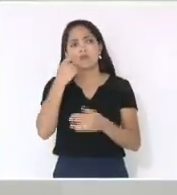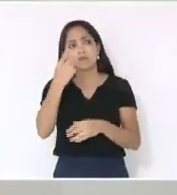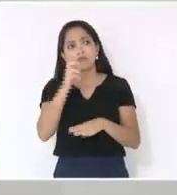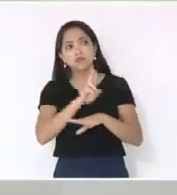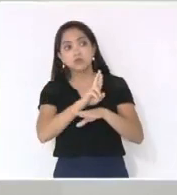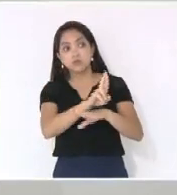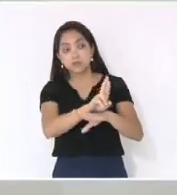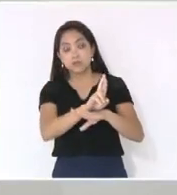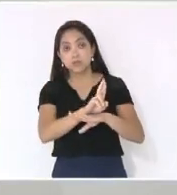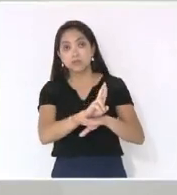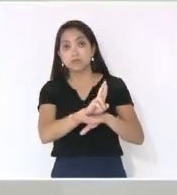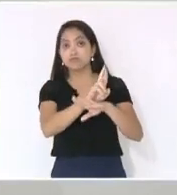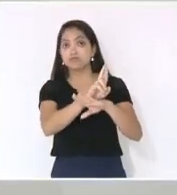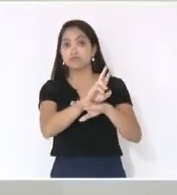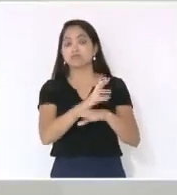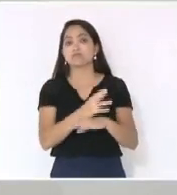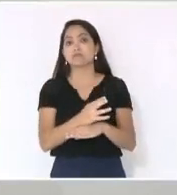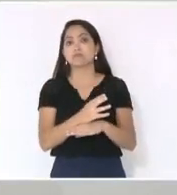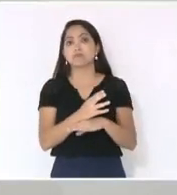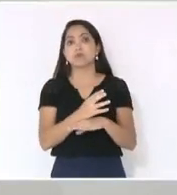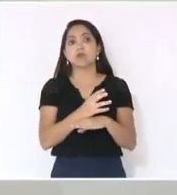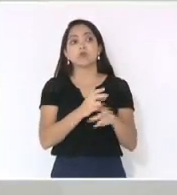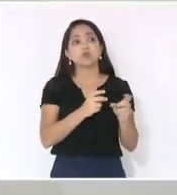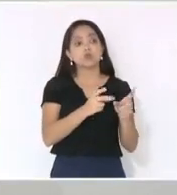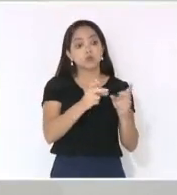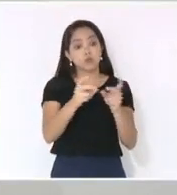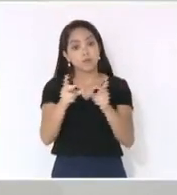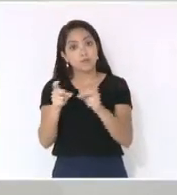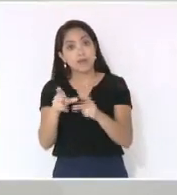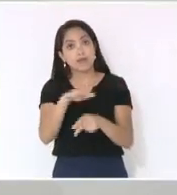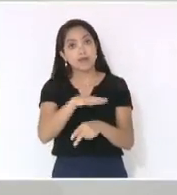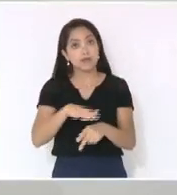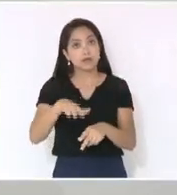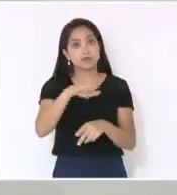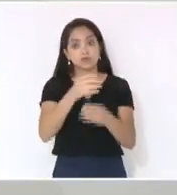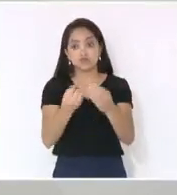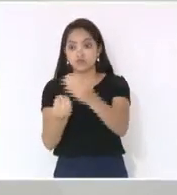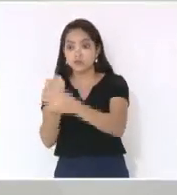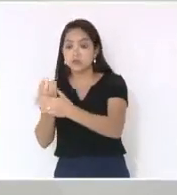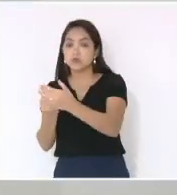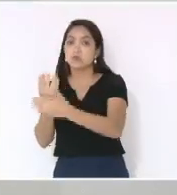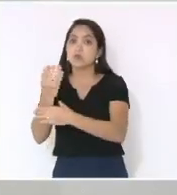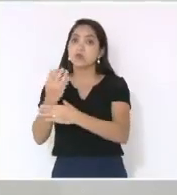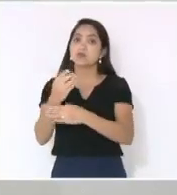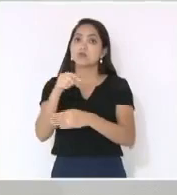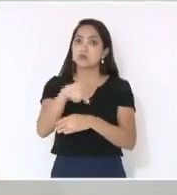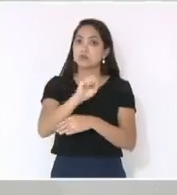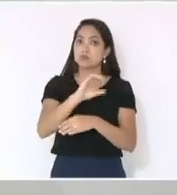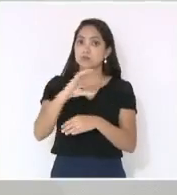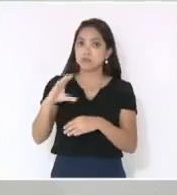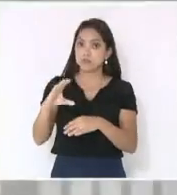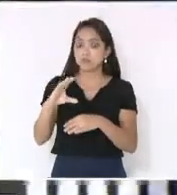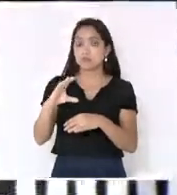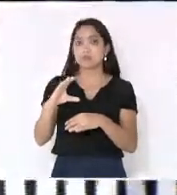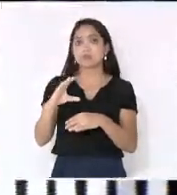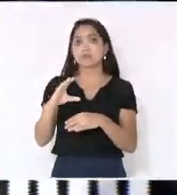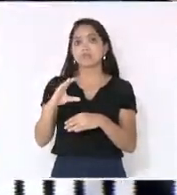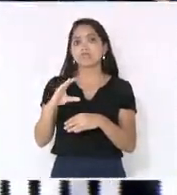legítimos do comércio, do setor produtivo de Santa Catarina,